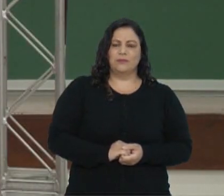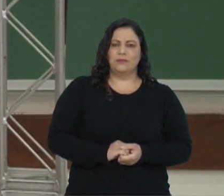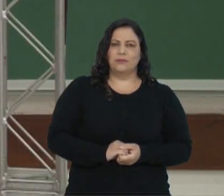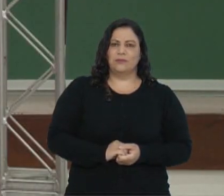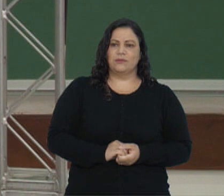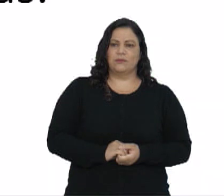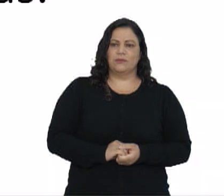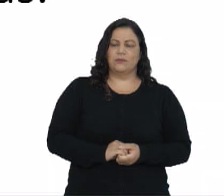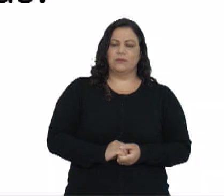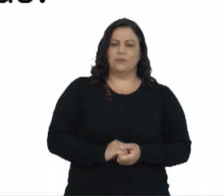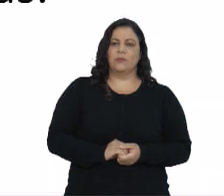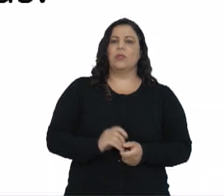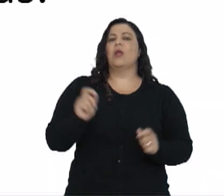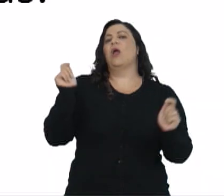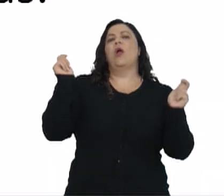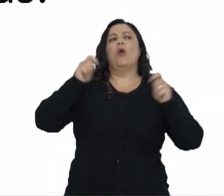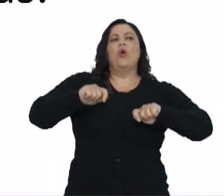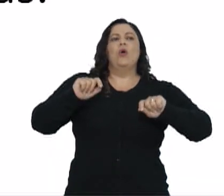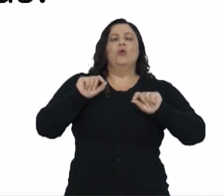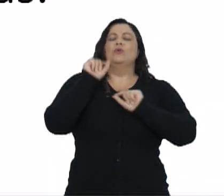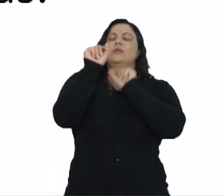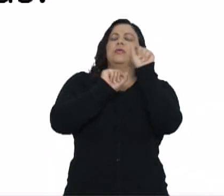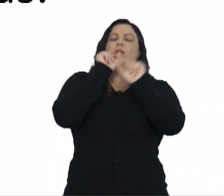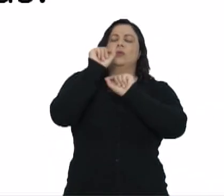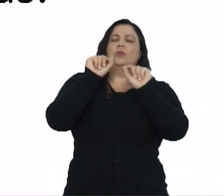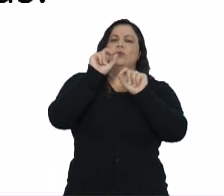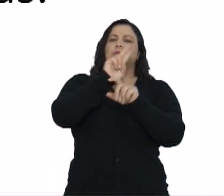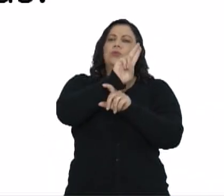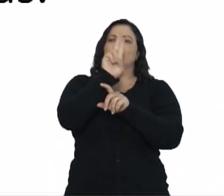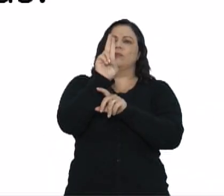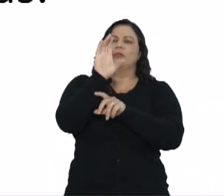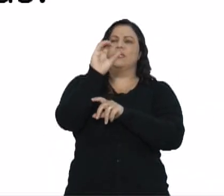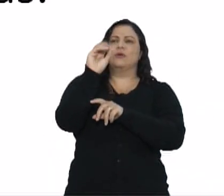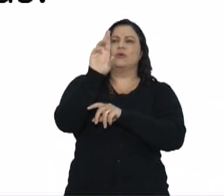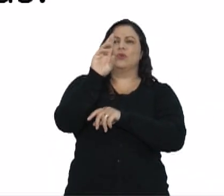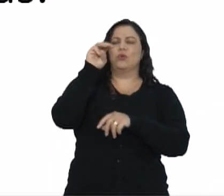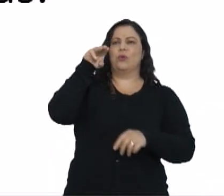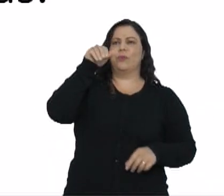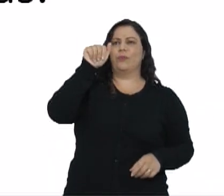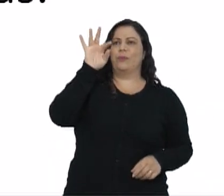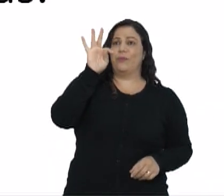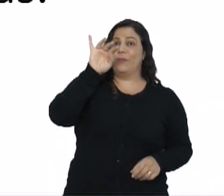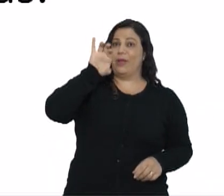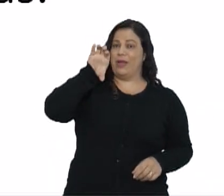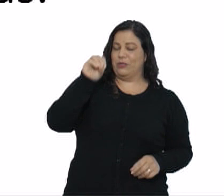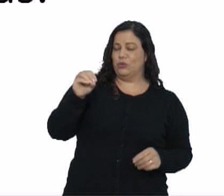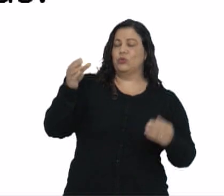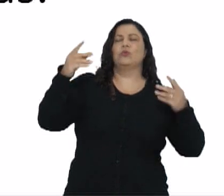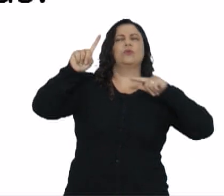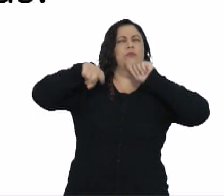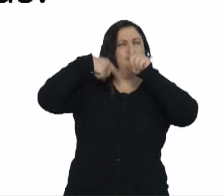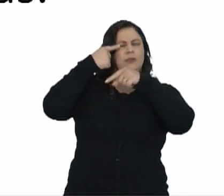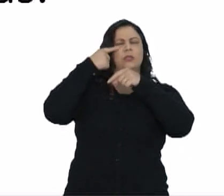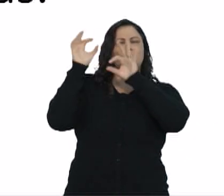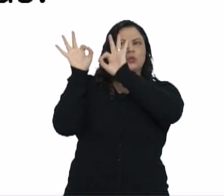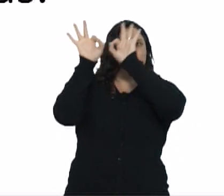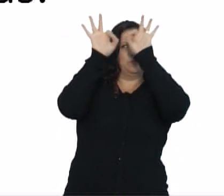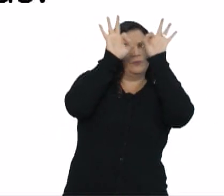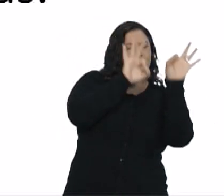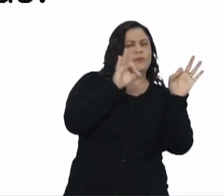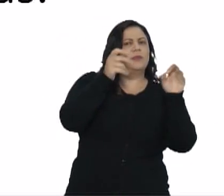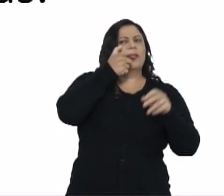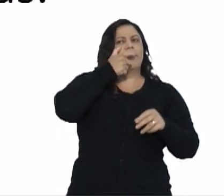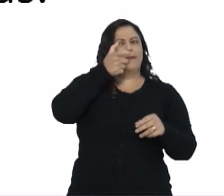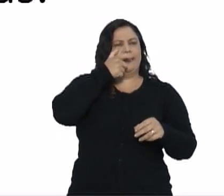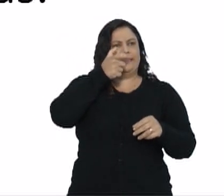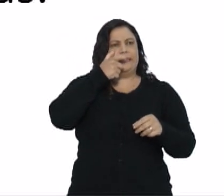Usando intervalos cromáticos espaçados na parte do canto, então a gente vai ver um trechinho de uma ópera aí hoje, enquanto os acompanhamentos